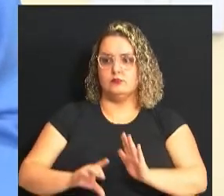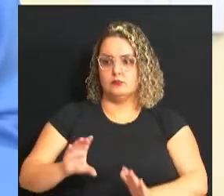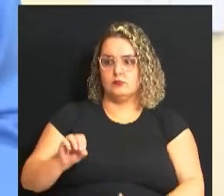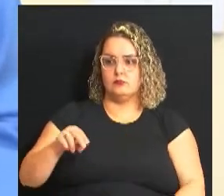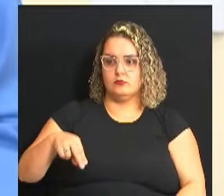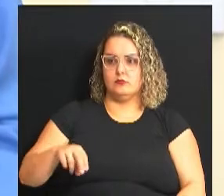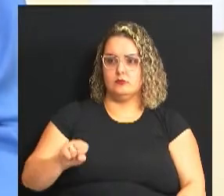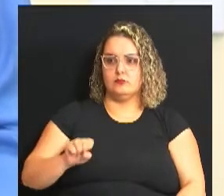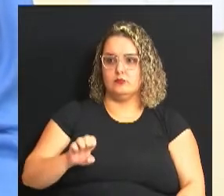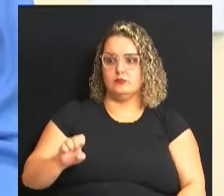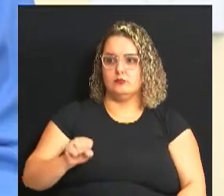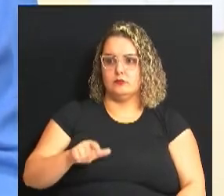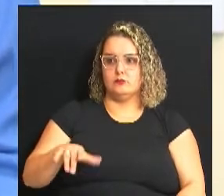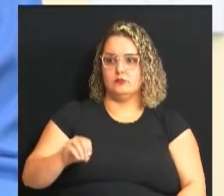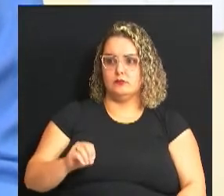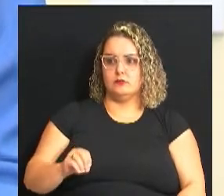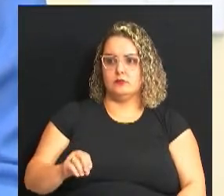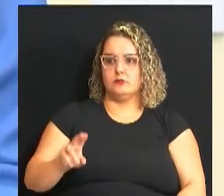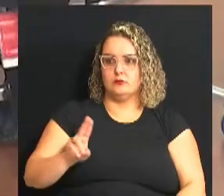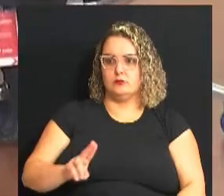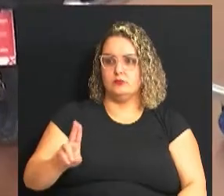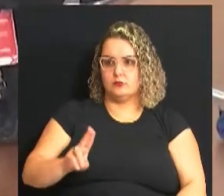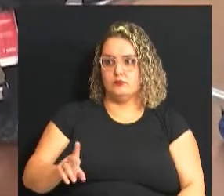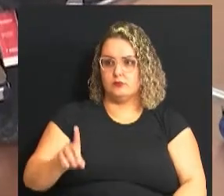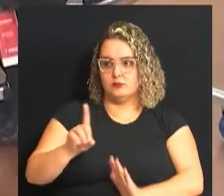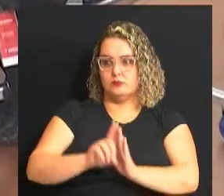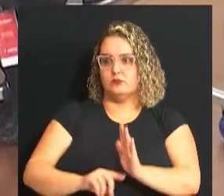ou nem isso? Vereador,